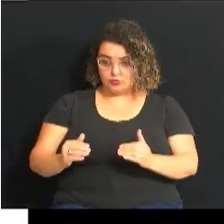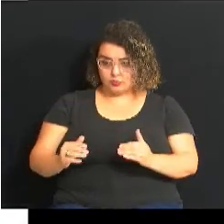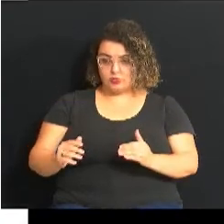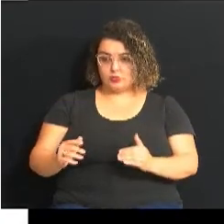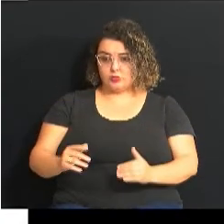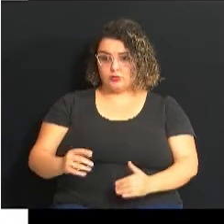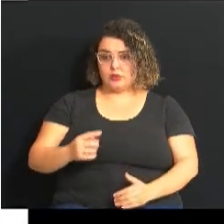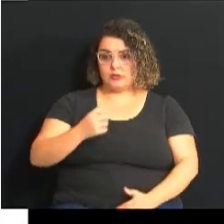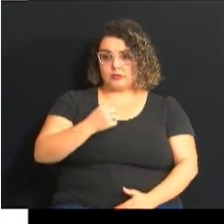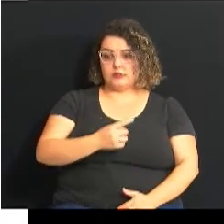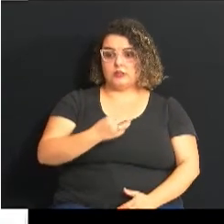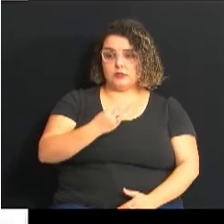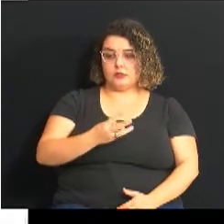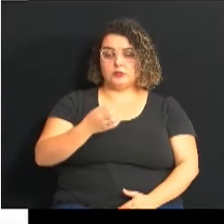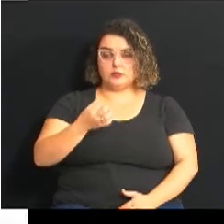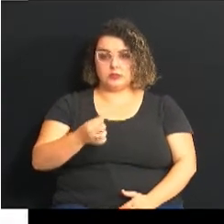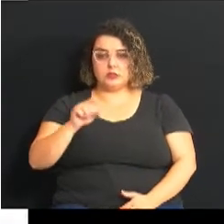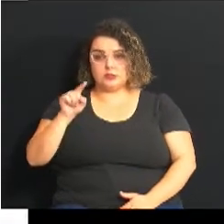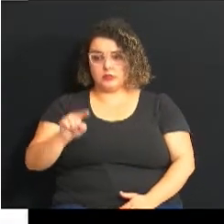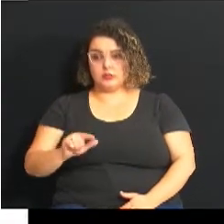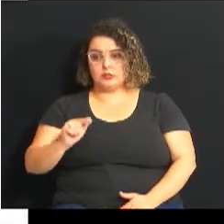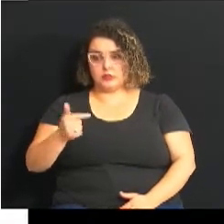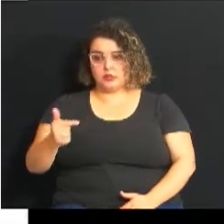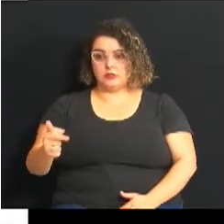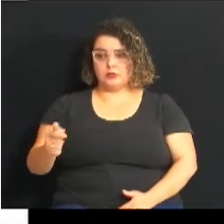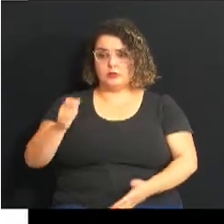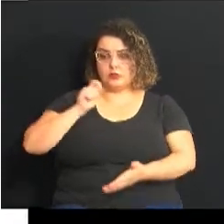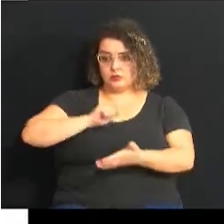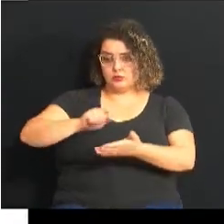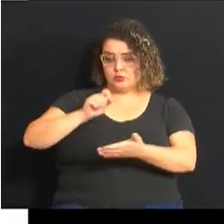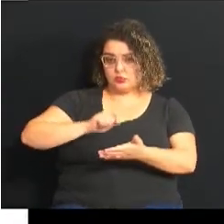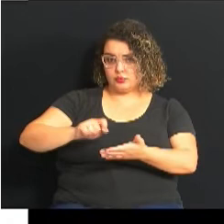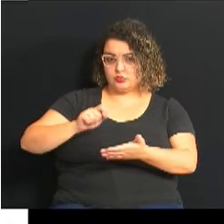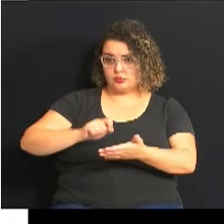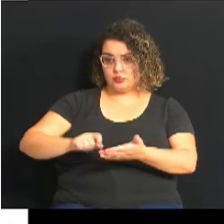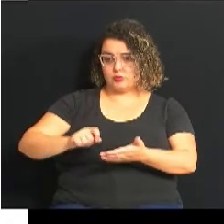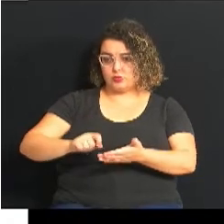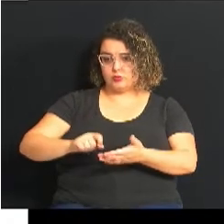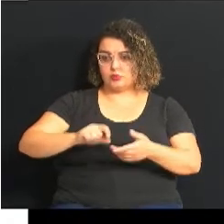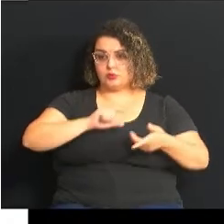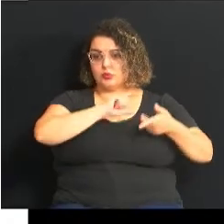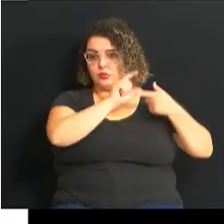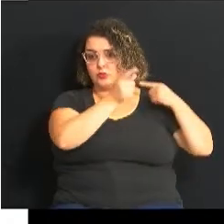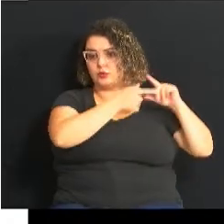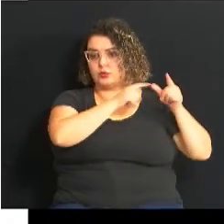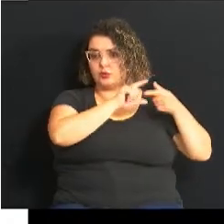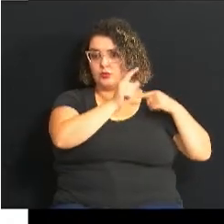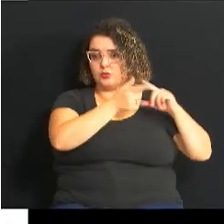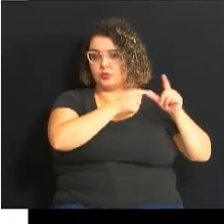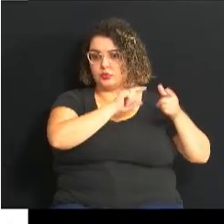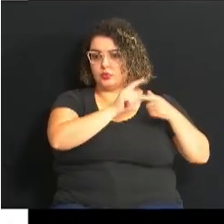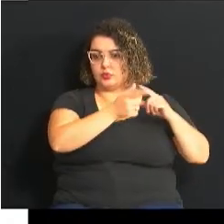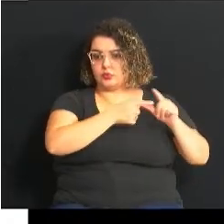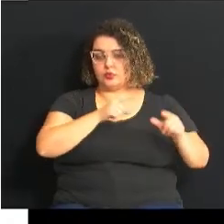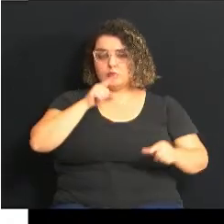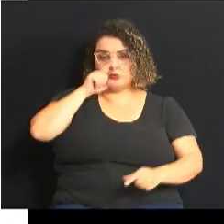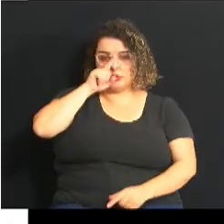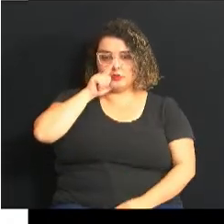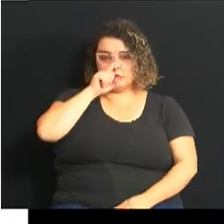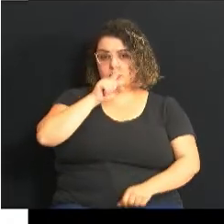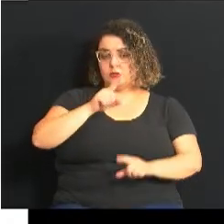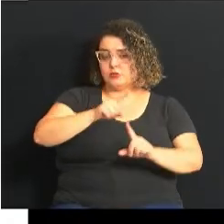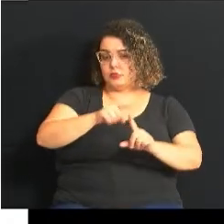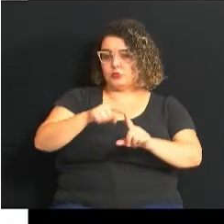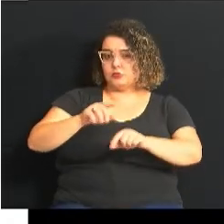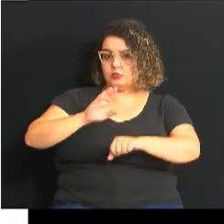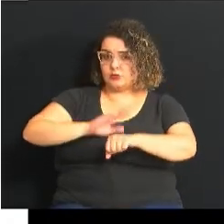136 de 2022, que é de autoria do vereador Major Jaime, que fala do risco da atividade profissional e necessidade